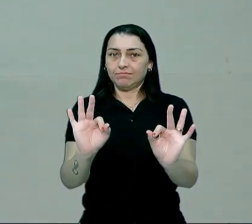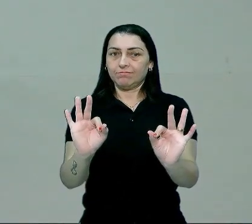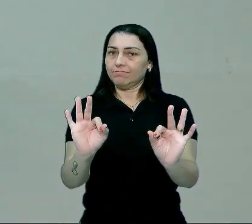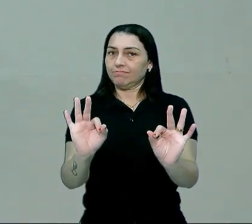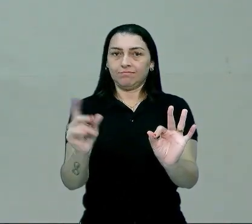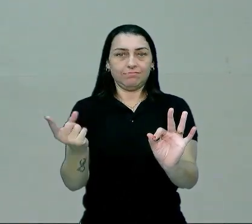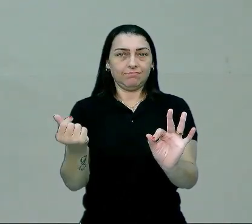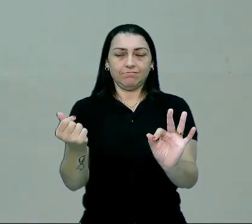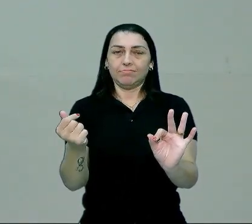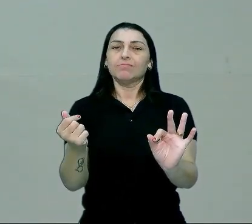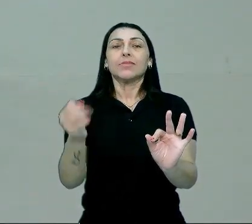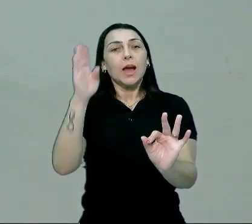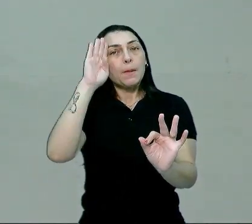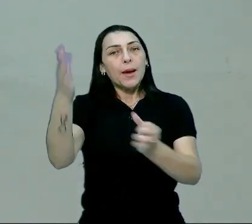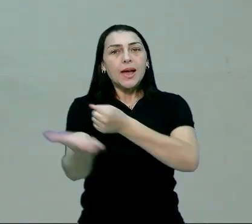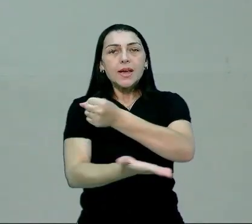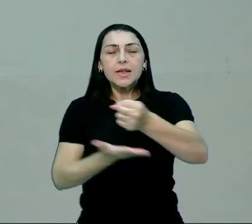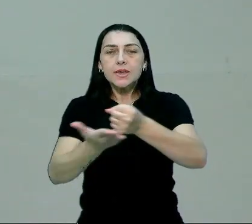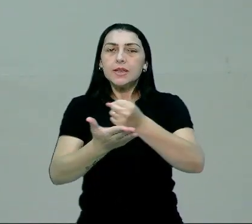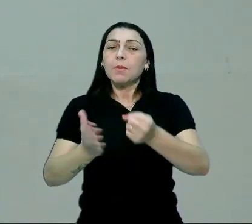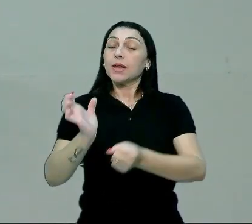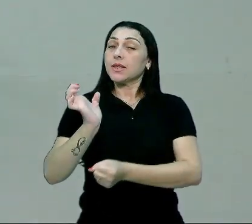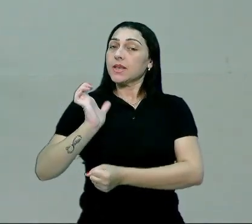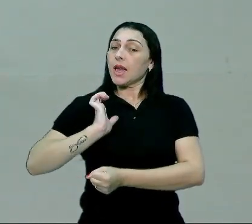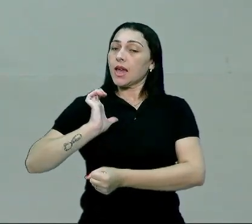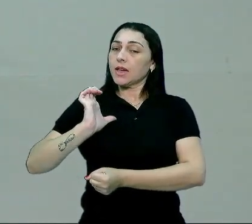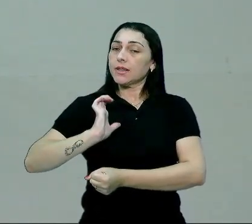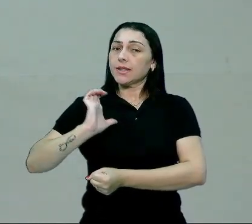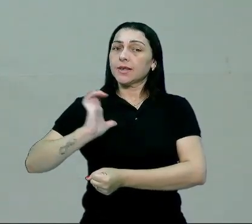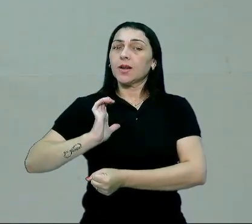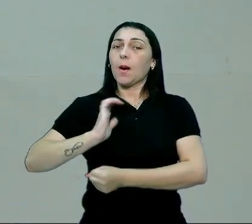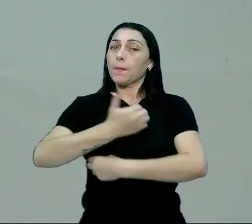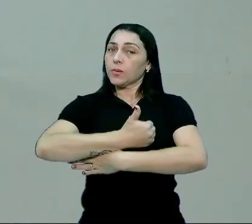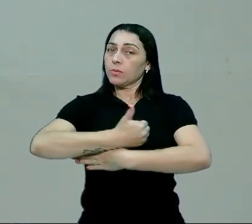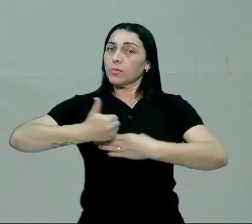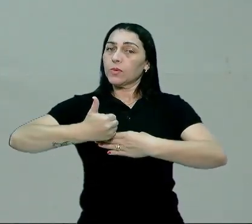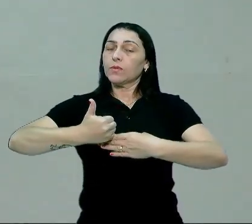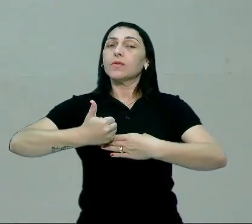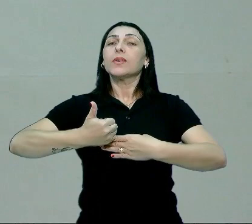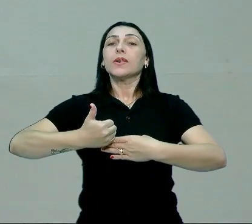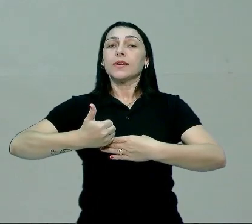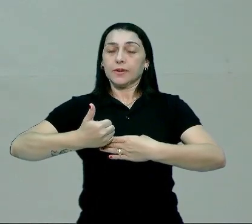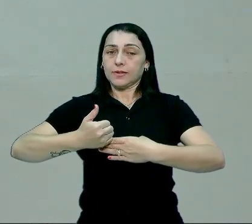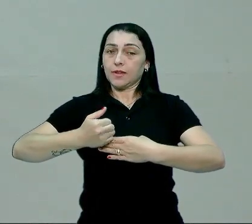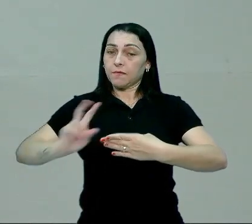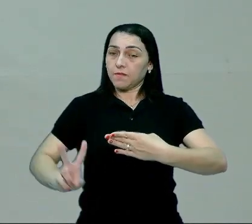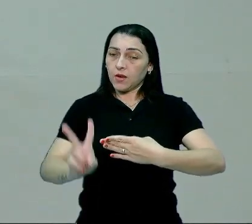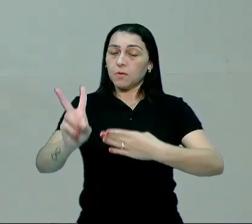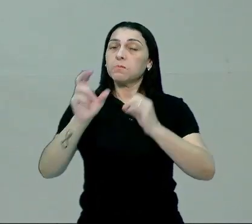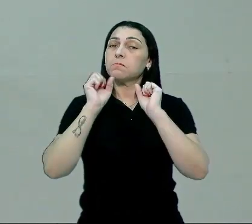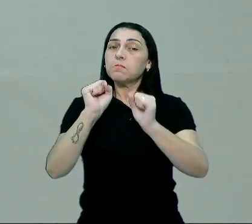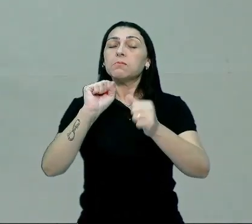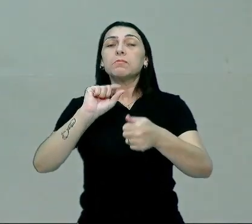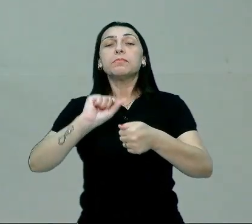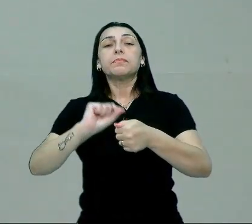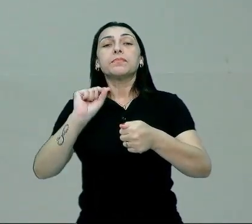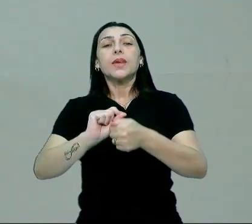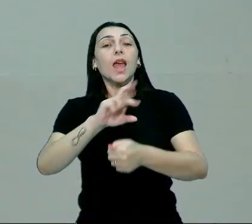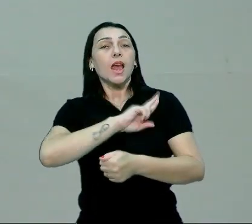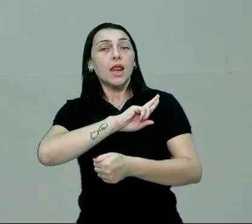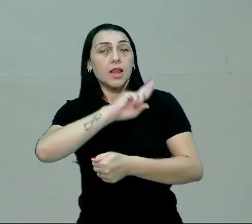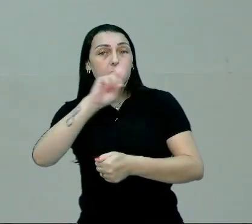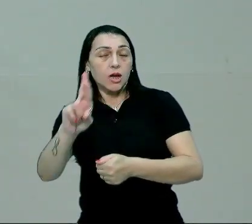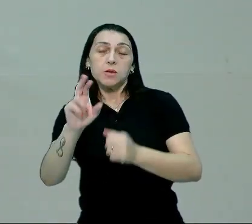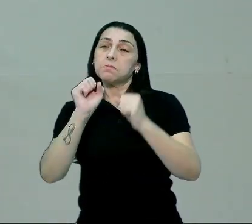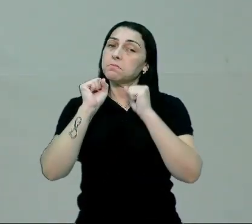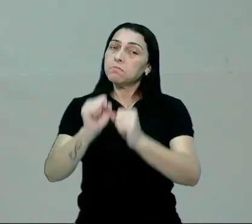dito. Valores, os princípios, uma questão de ética, uma questão moral. Esses princípios, eles podem ser